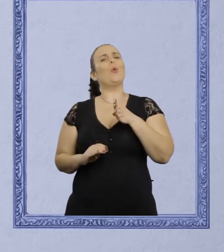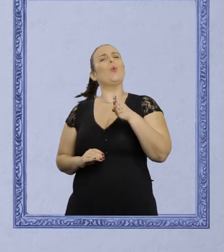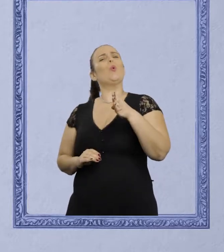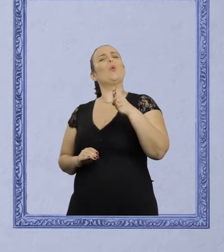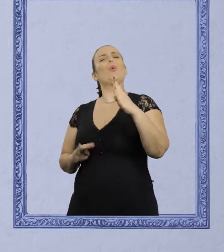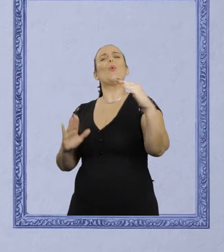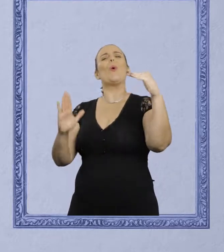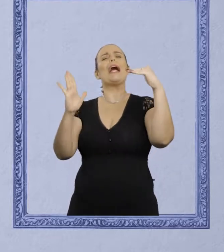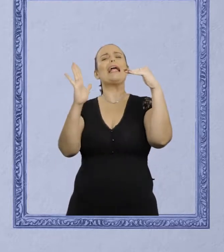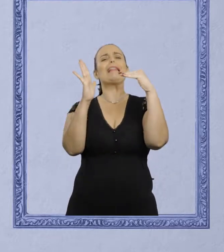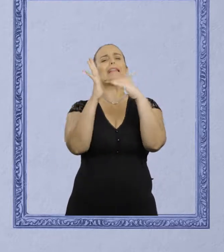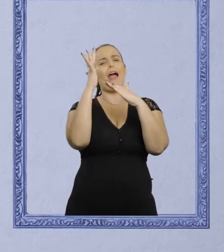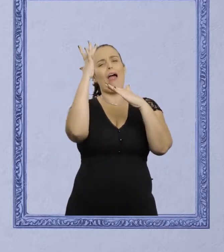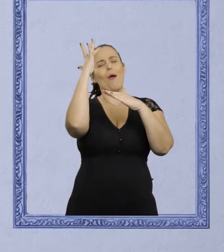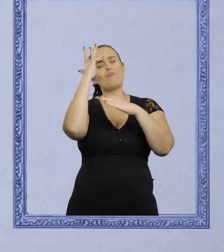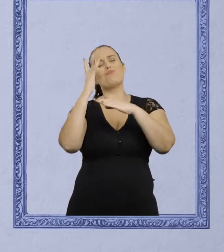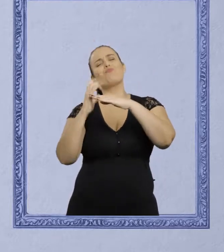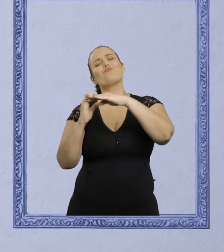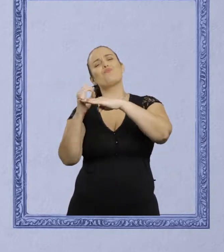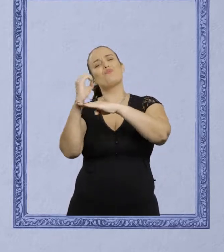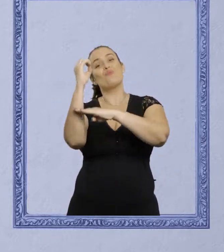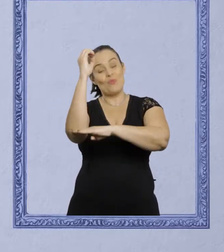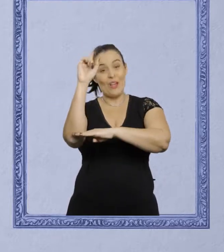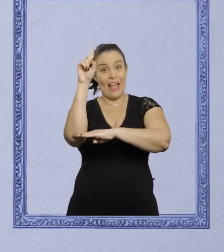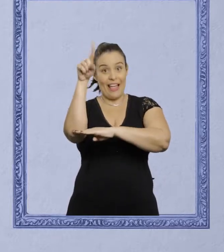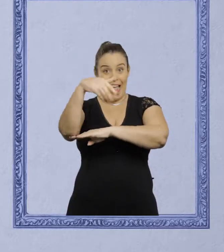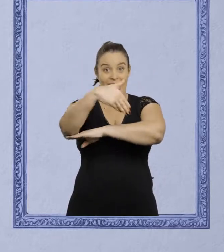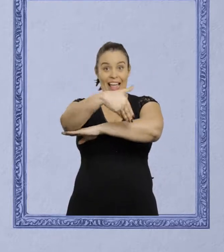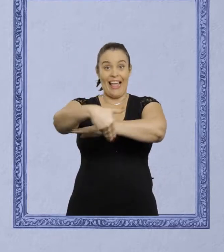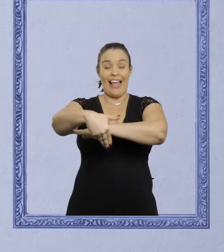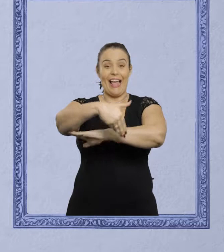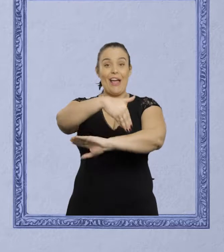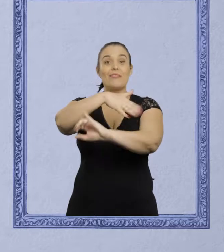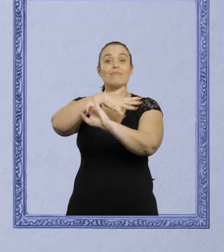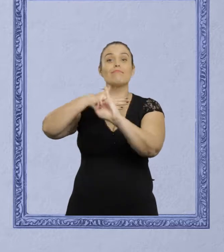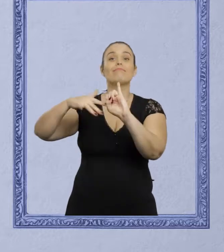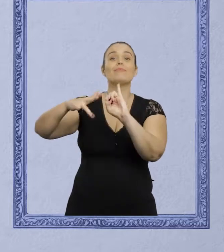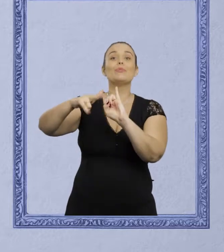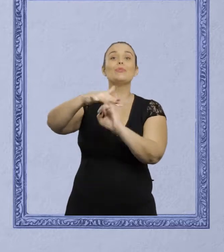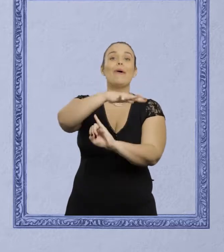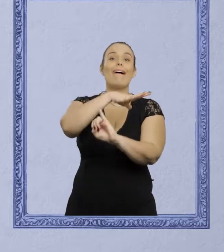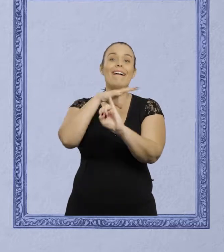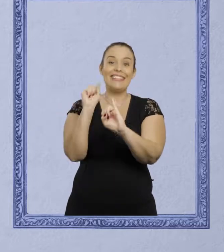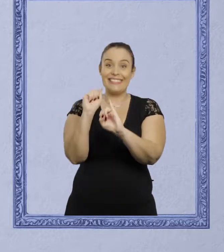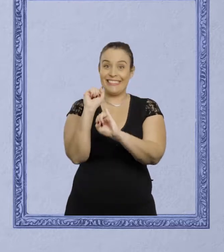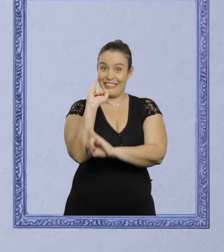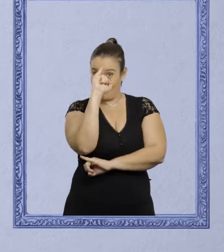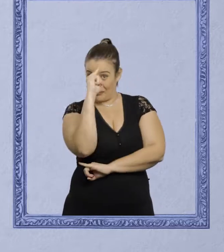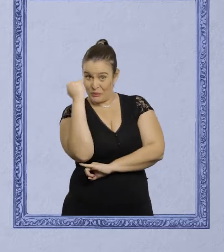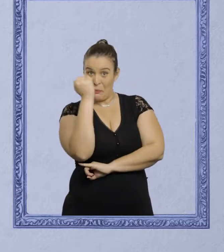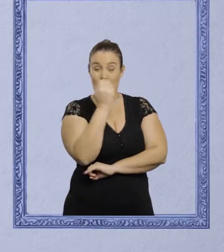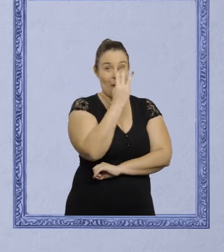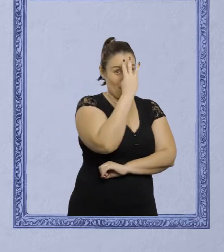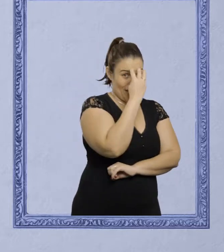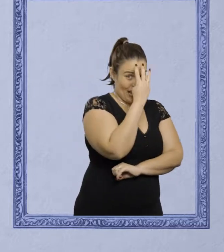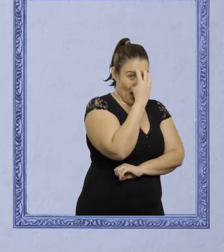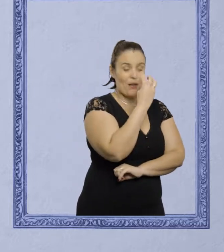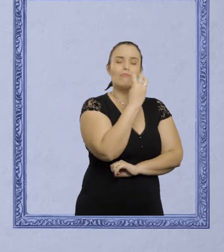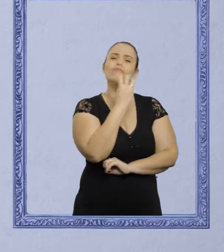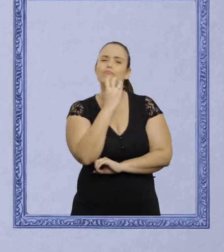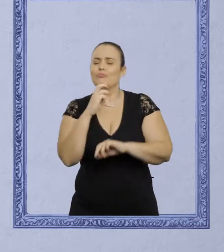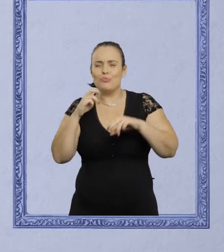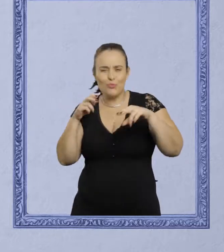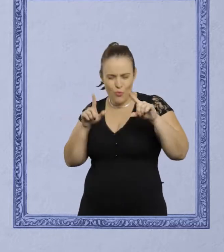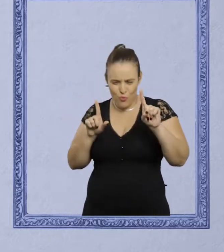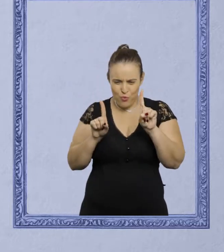direto até amanhã de manhã. Esse era o endereço da Terra do Nunca de Peter Pan. João e Miguel apostavam